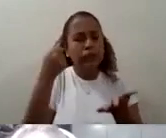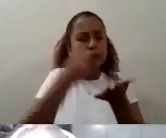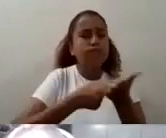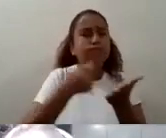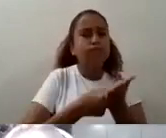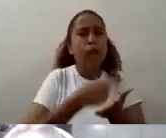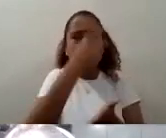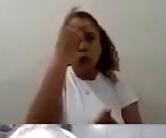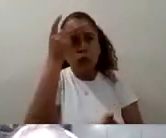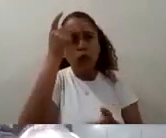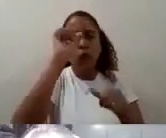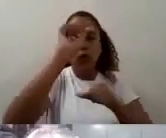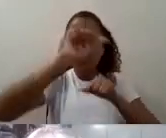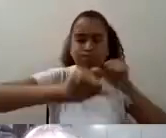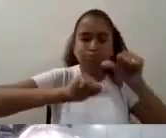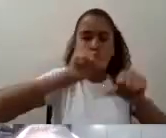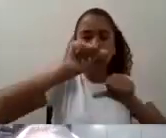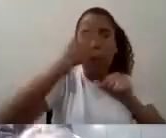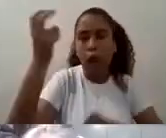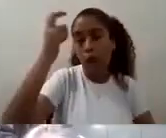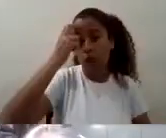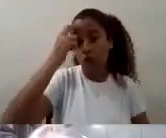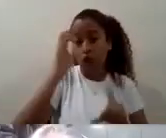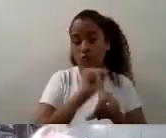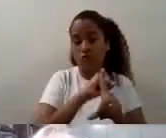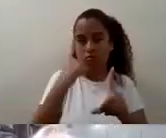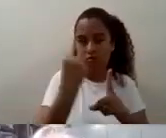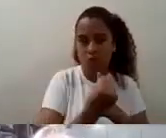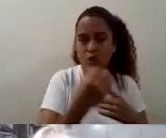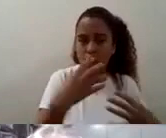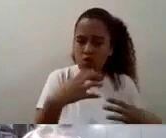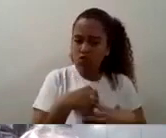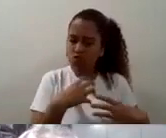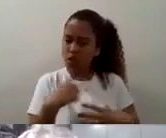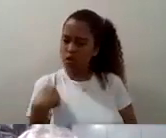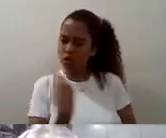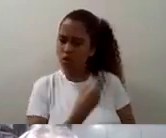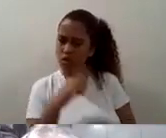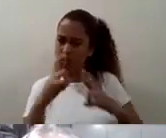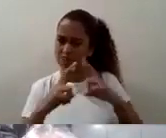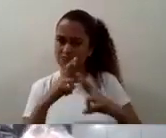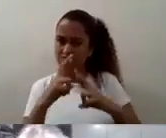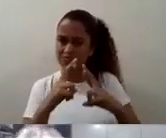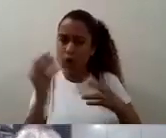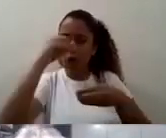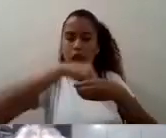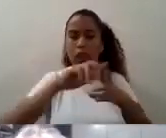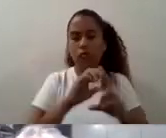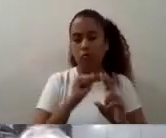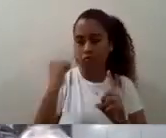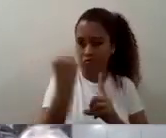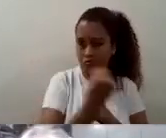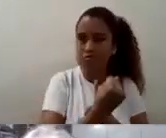mudança cultural, mudança na forma como nós nos relacionamos na sociedade. E aí que